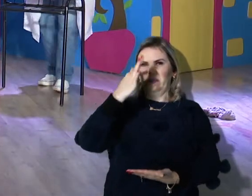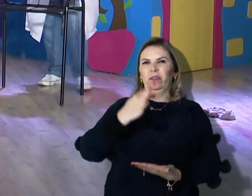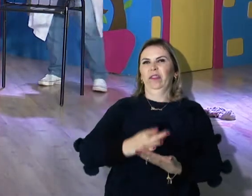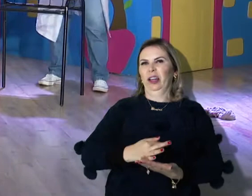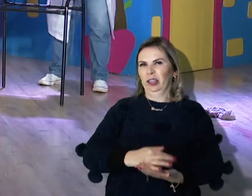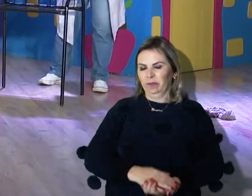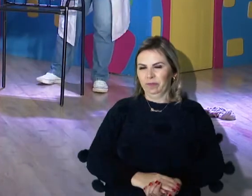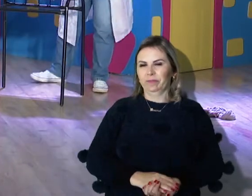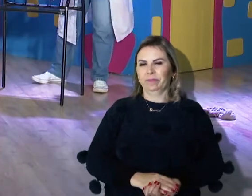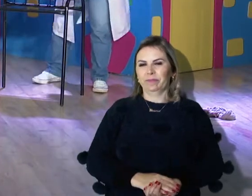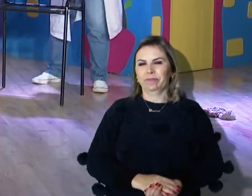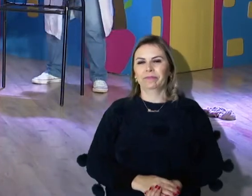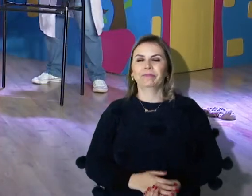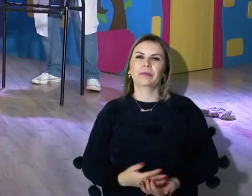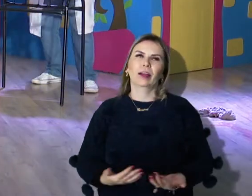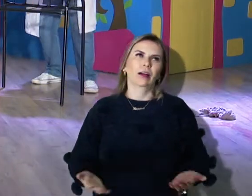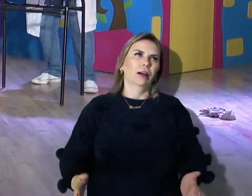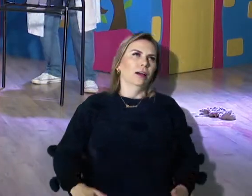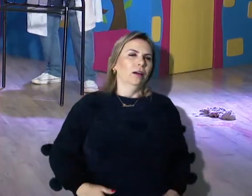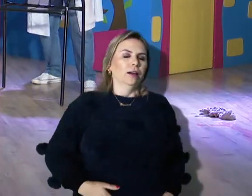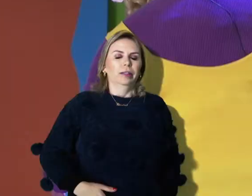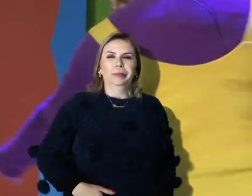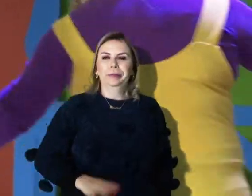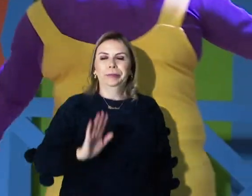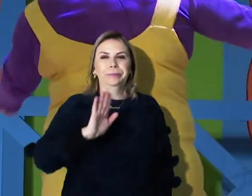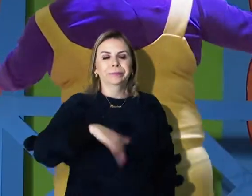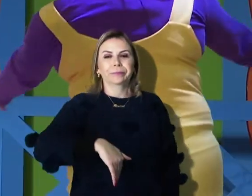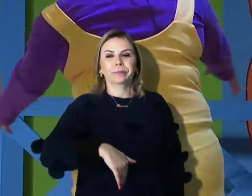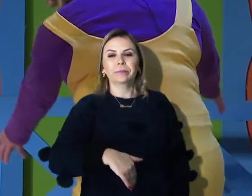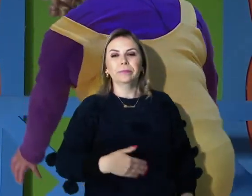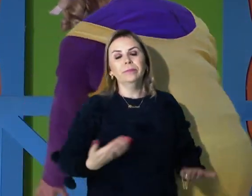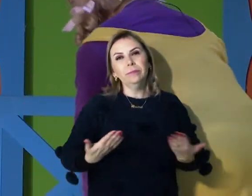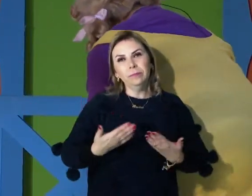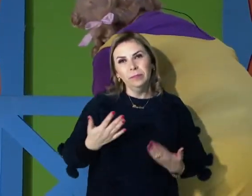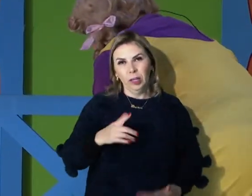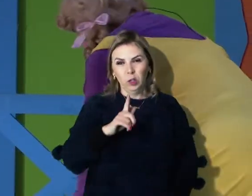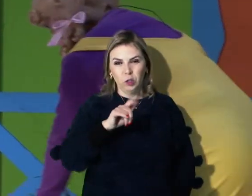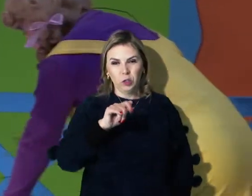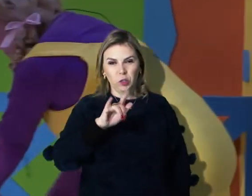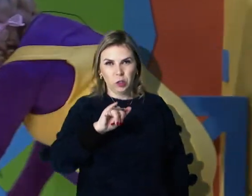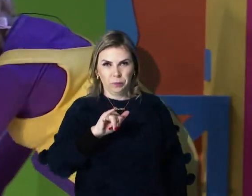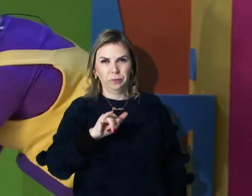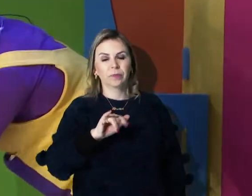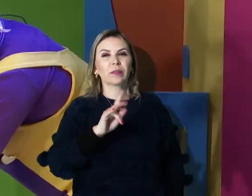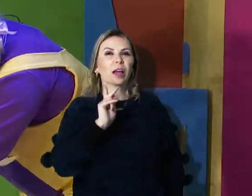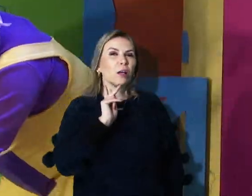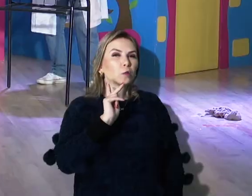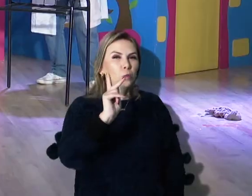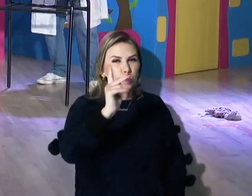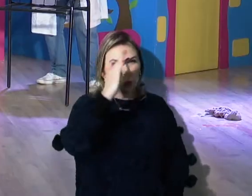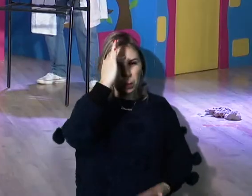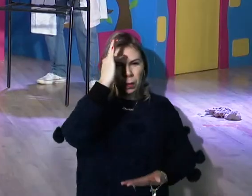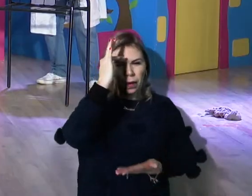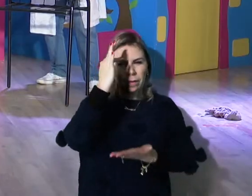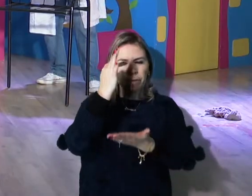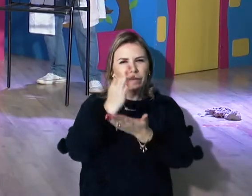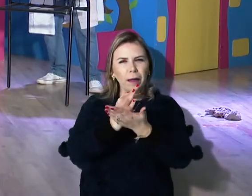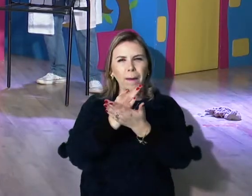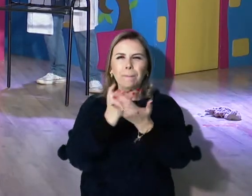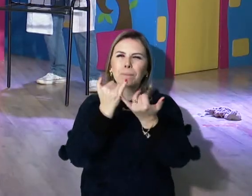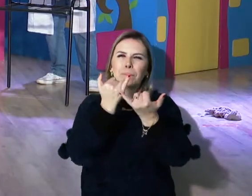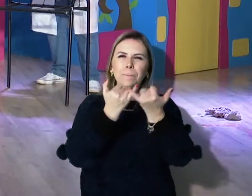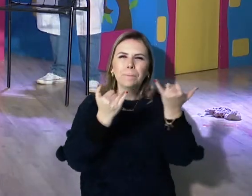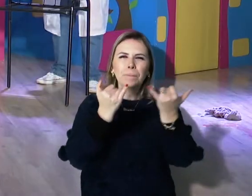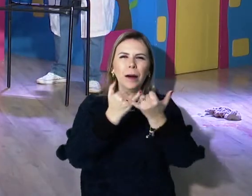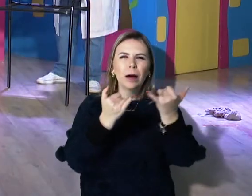Ai, ai, ai, meninos. Ô, Gigi, ó. A sua fé tá igual